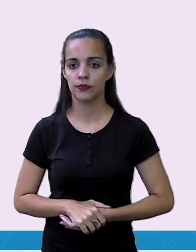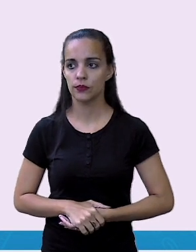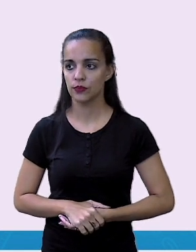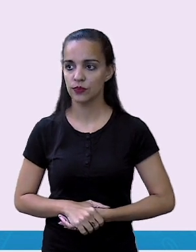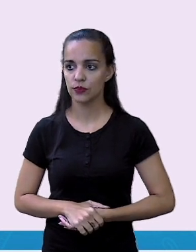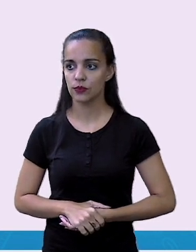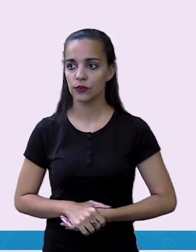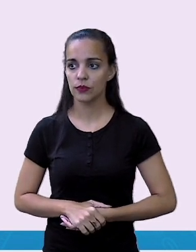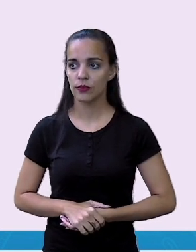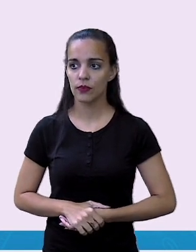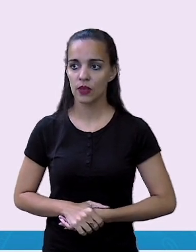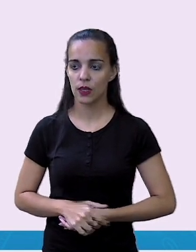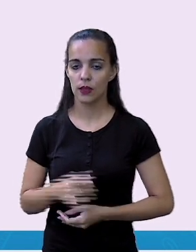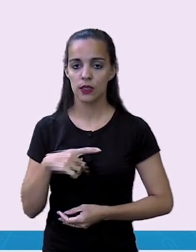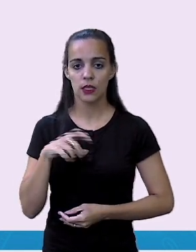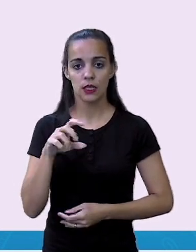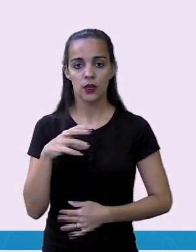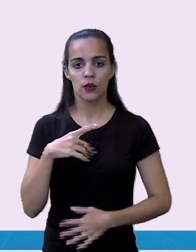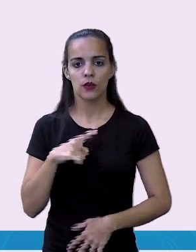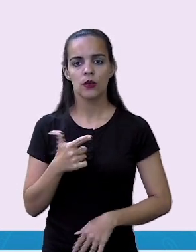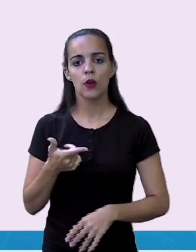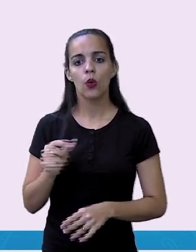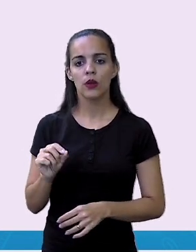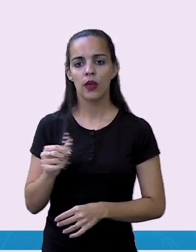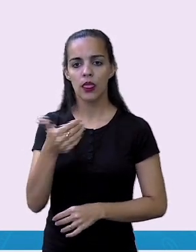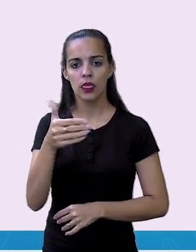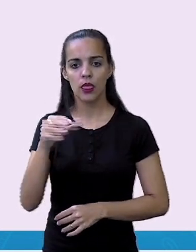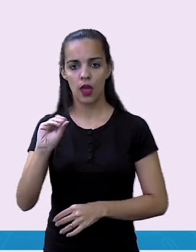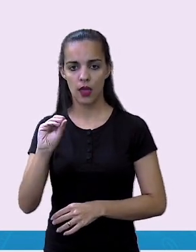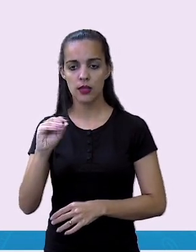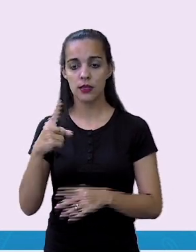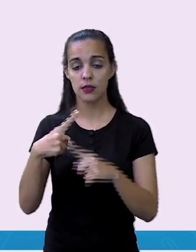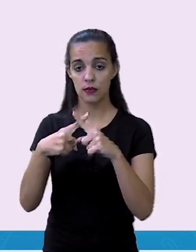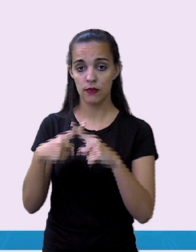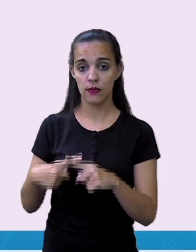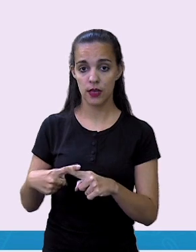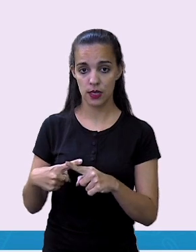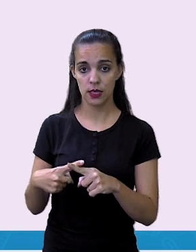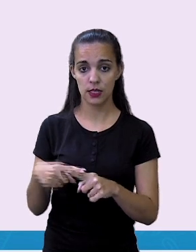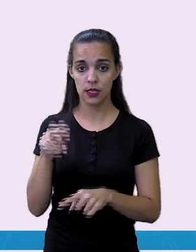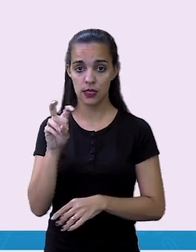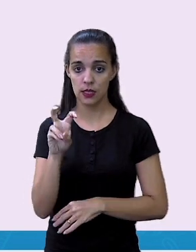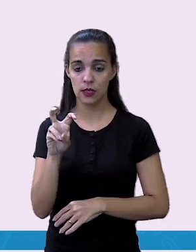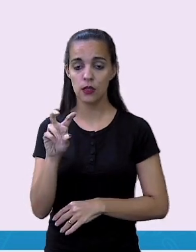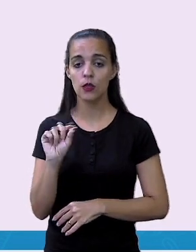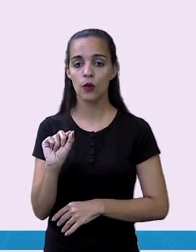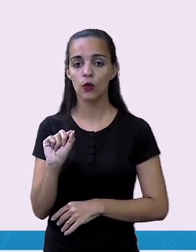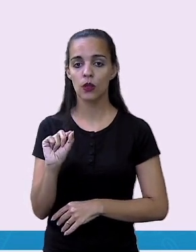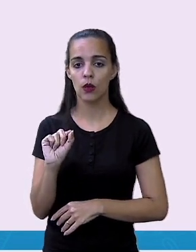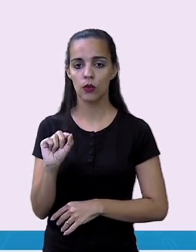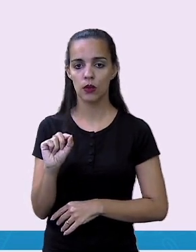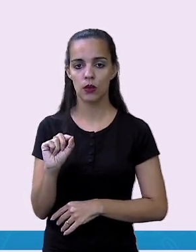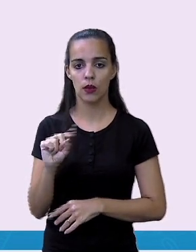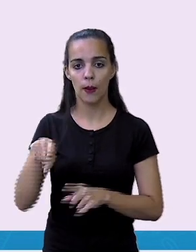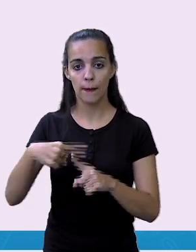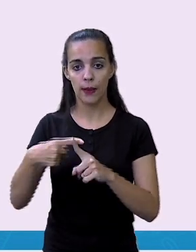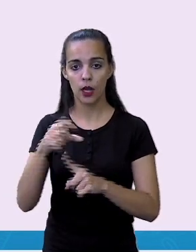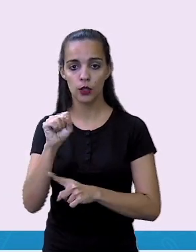eu tenho 10 vezes 5, 50. Mais 8, este ângulo aqui